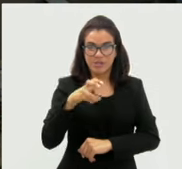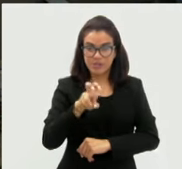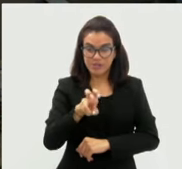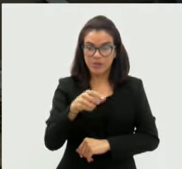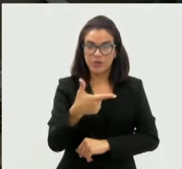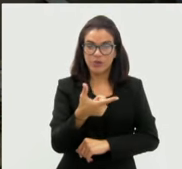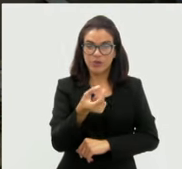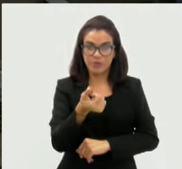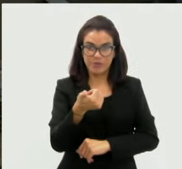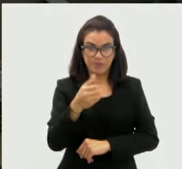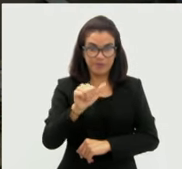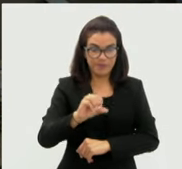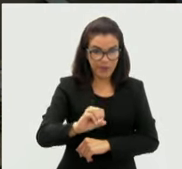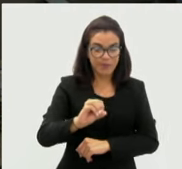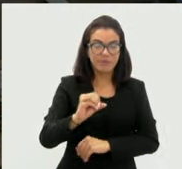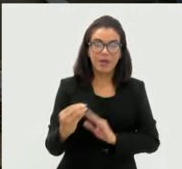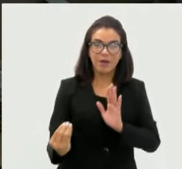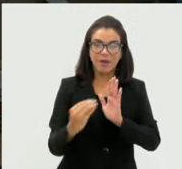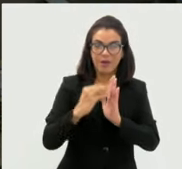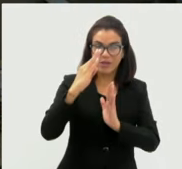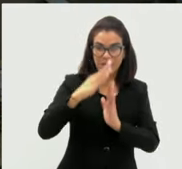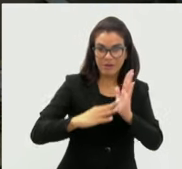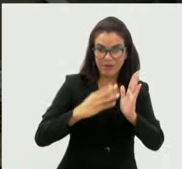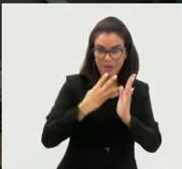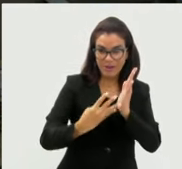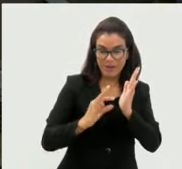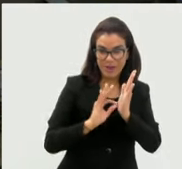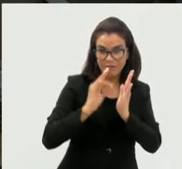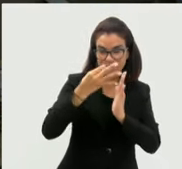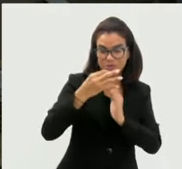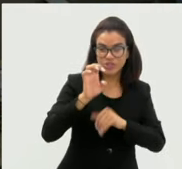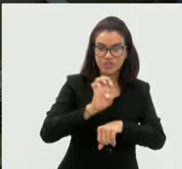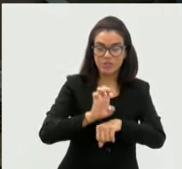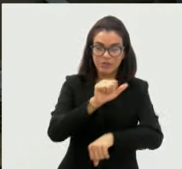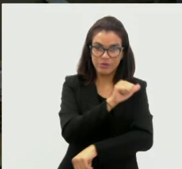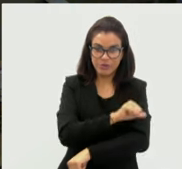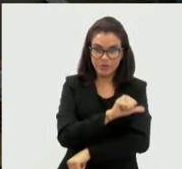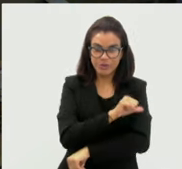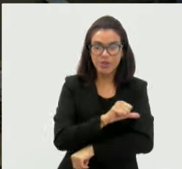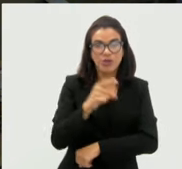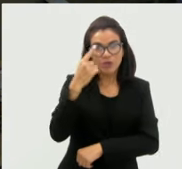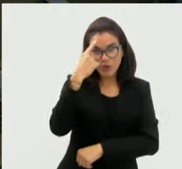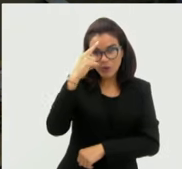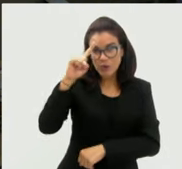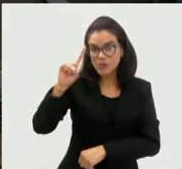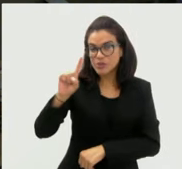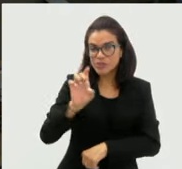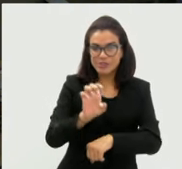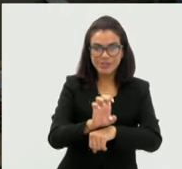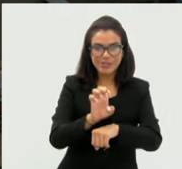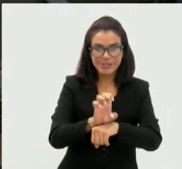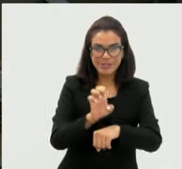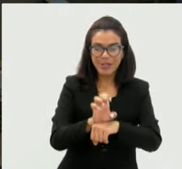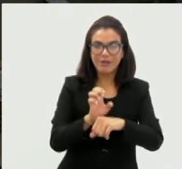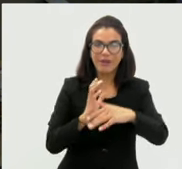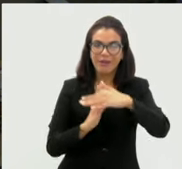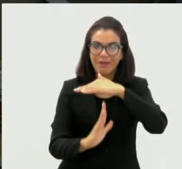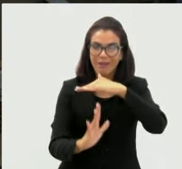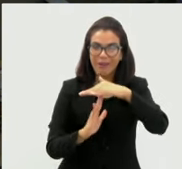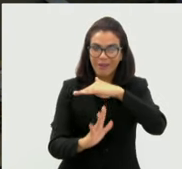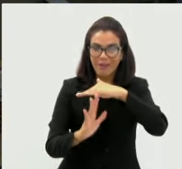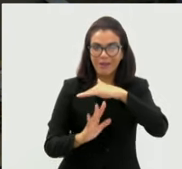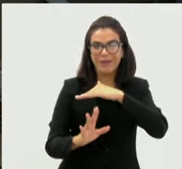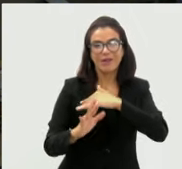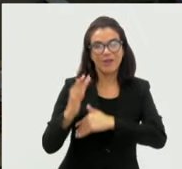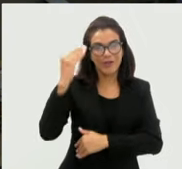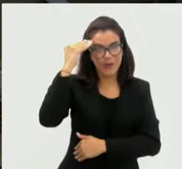5.645/2010, para incluir no calendário oficial do Estado do Rio de Janeiro o Dia Estadual da Imigração Coreana.